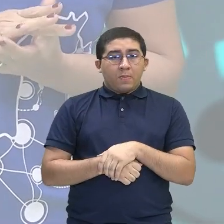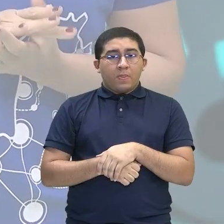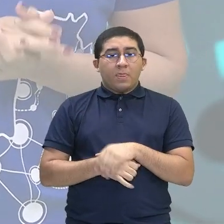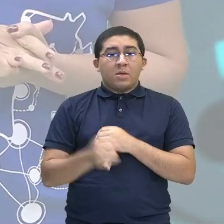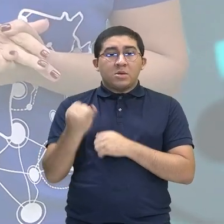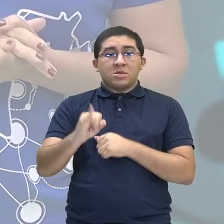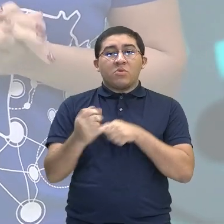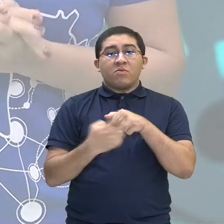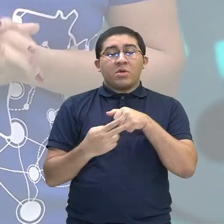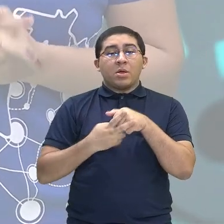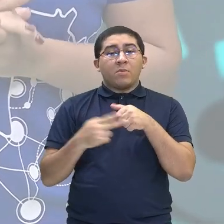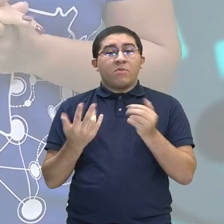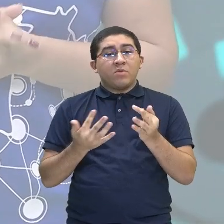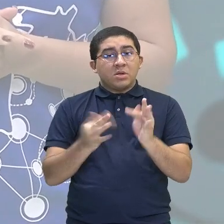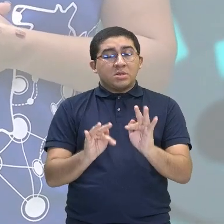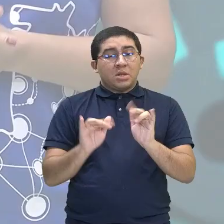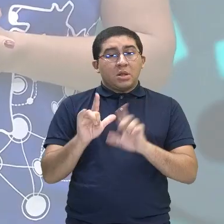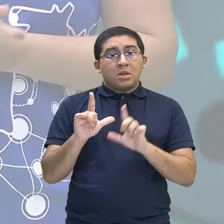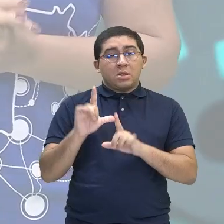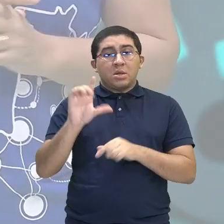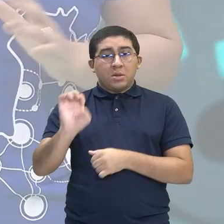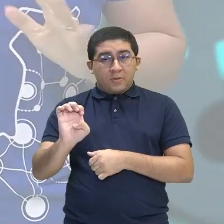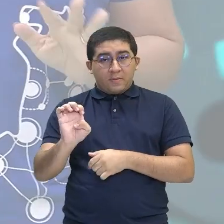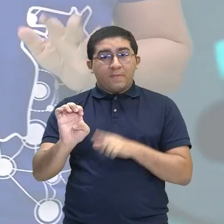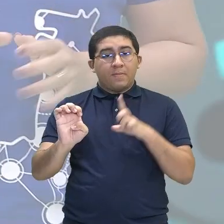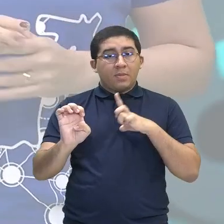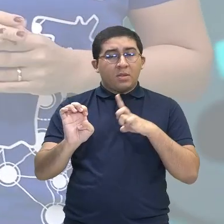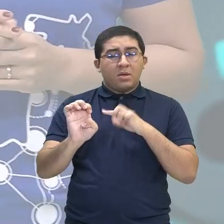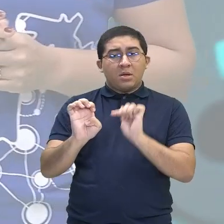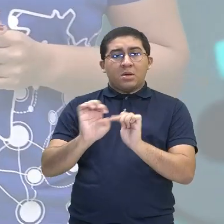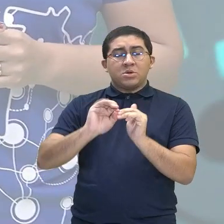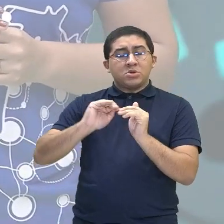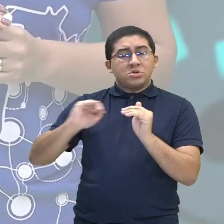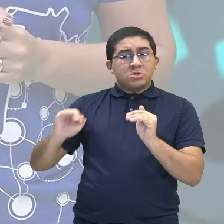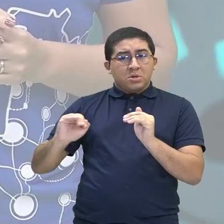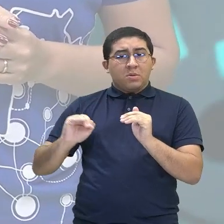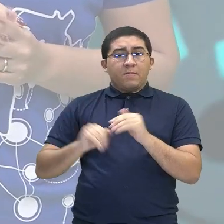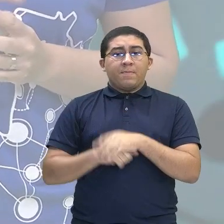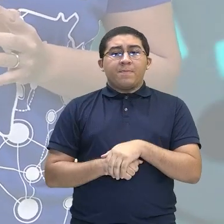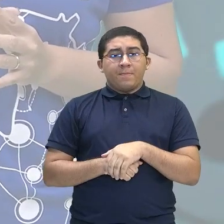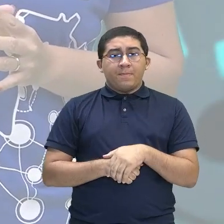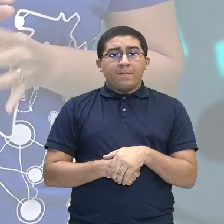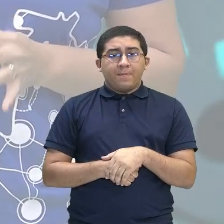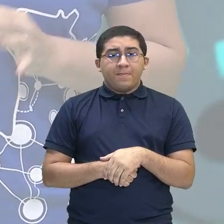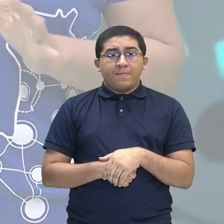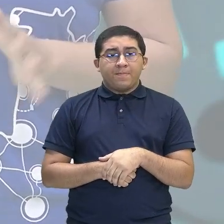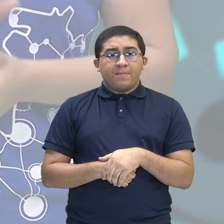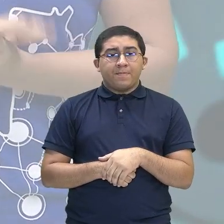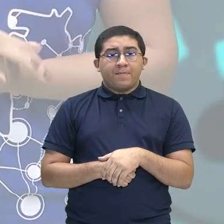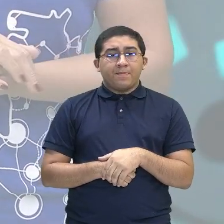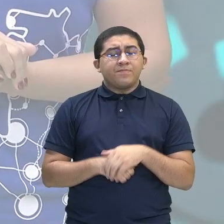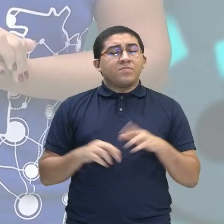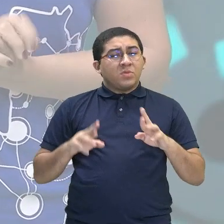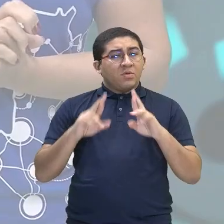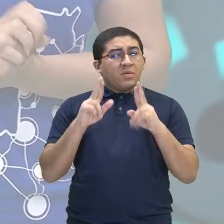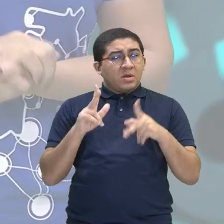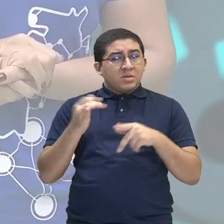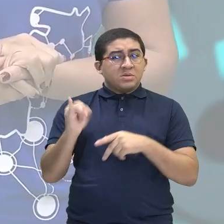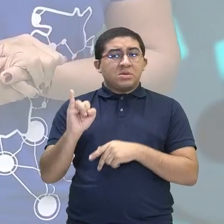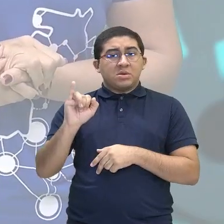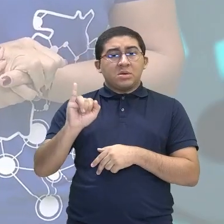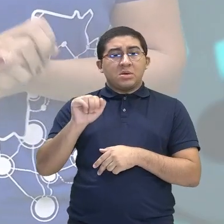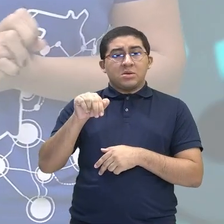em letra E, você vai tirar o E. Vai ficar muito estranho se você acrescentar ali o ing, tá bom?